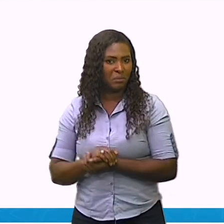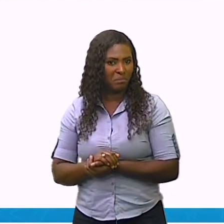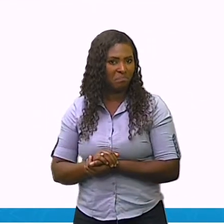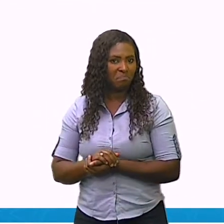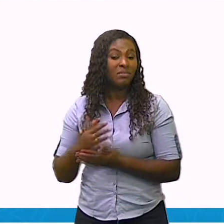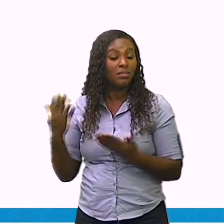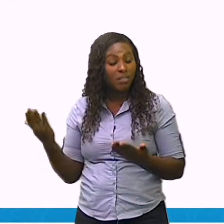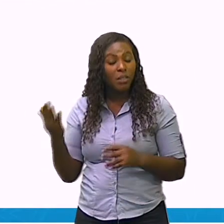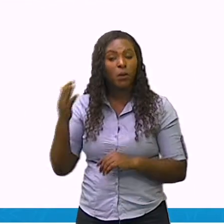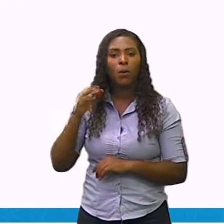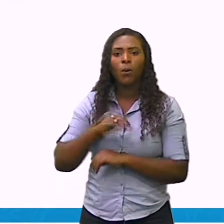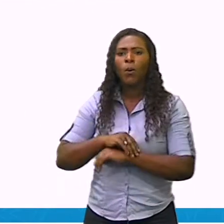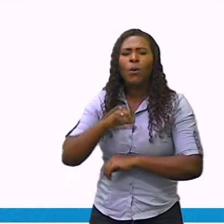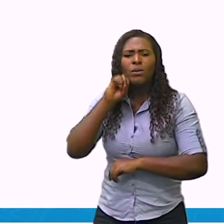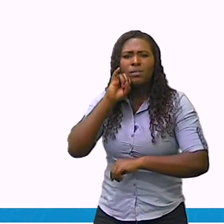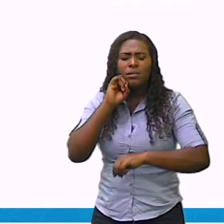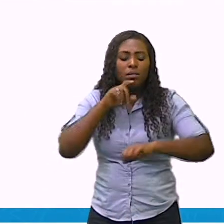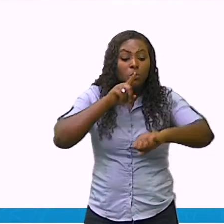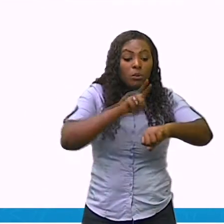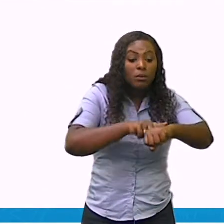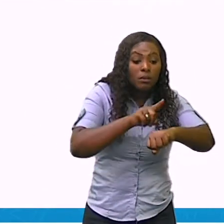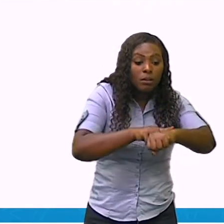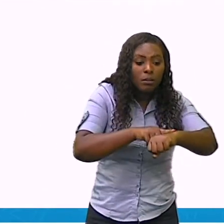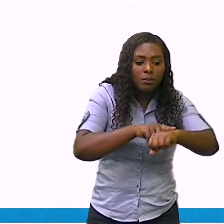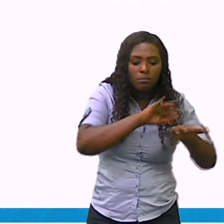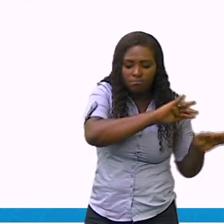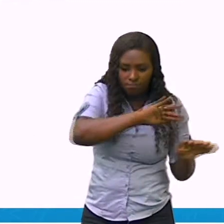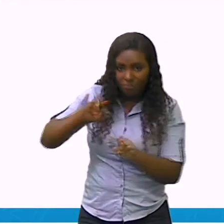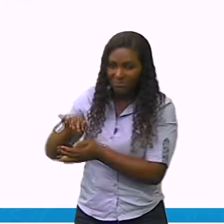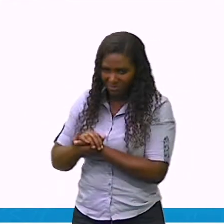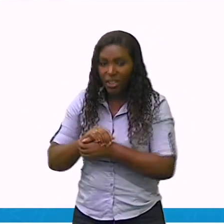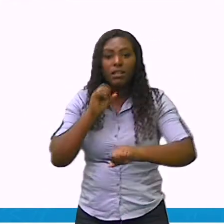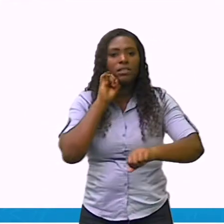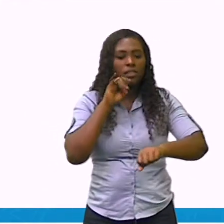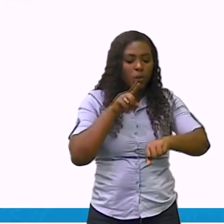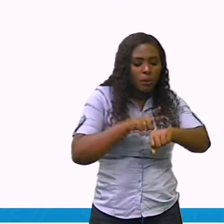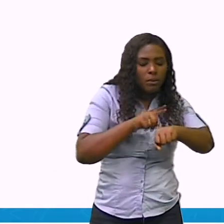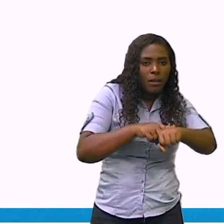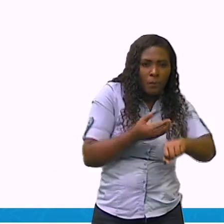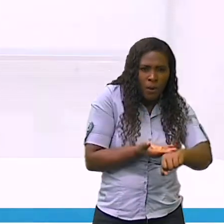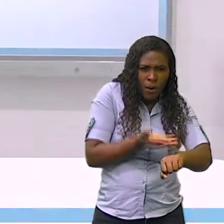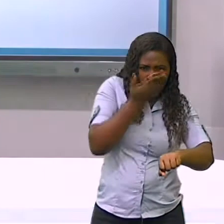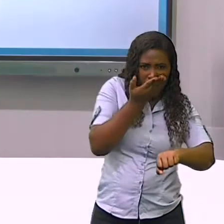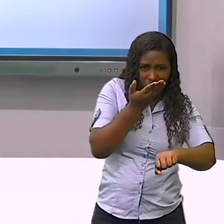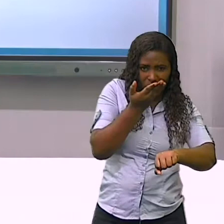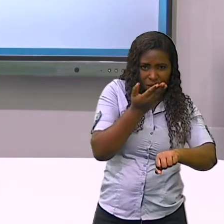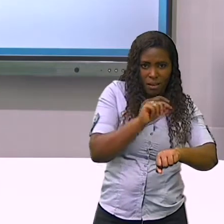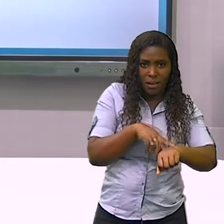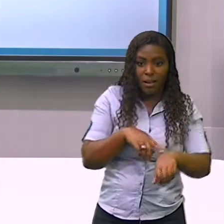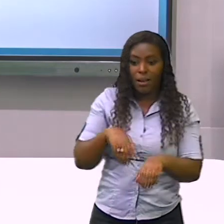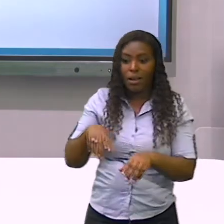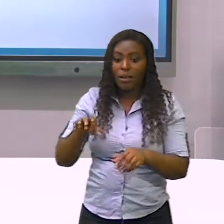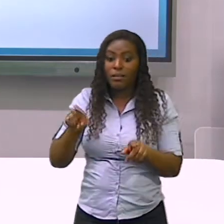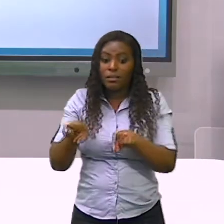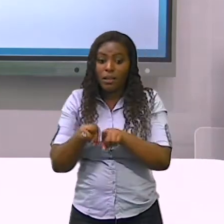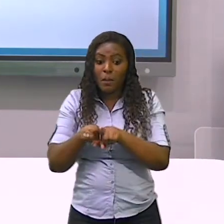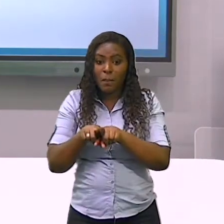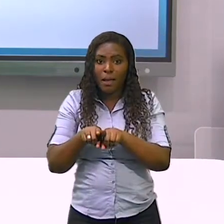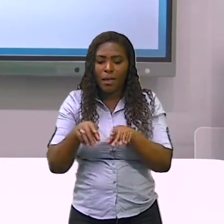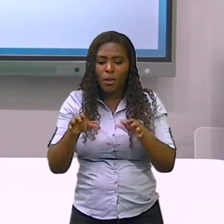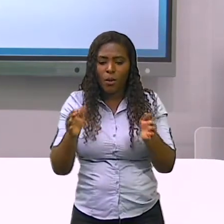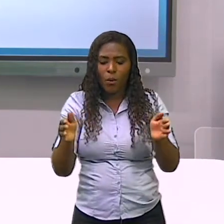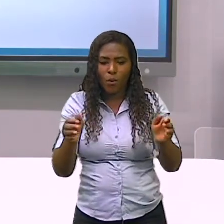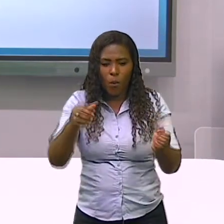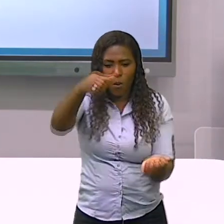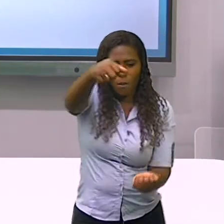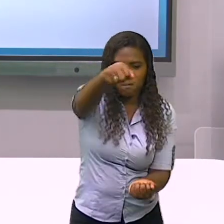Que, aumentando o tempo, a quantidade de pacotes aumentava. Então,